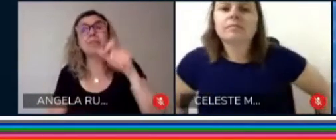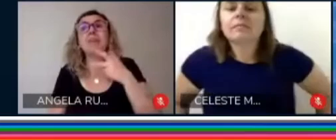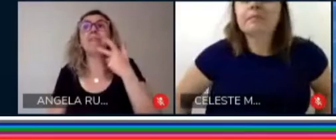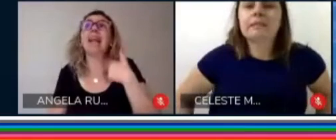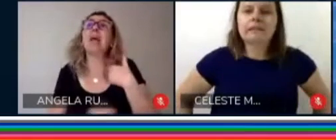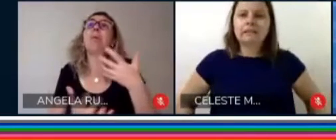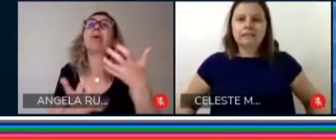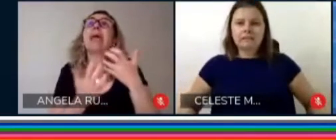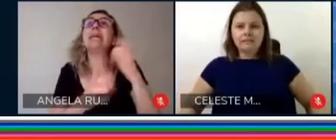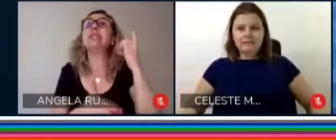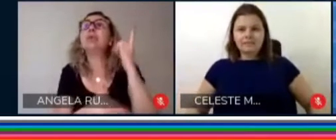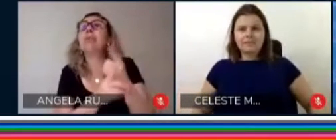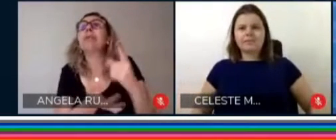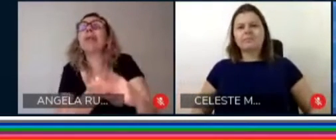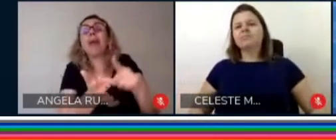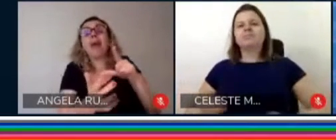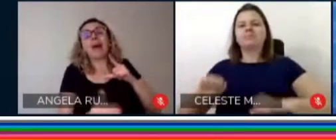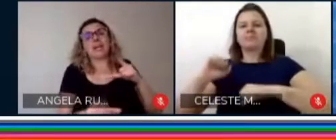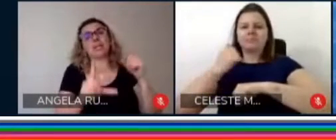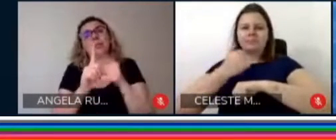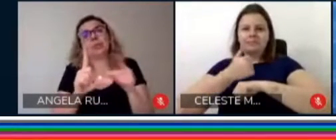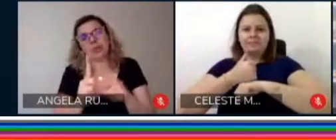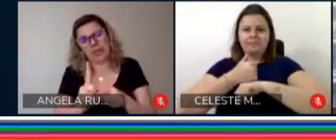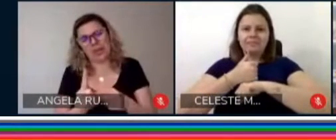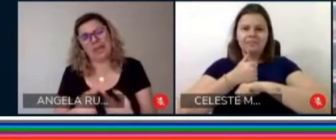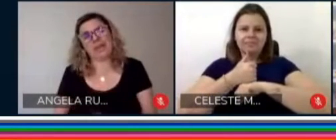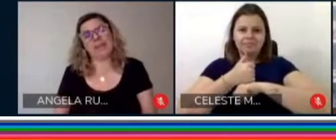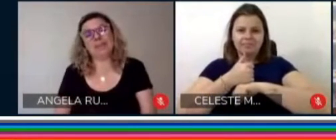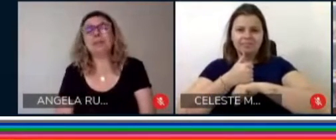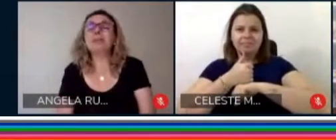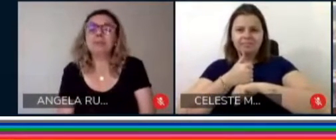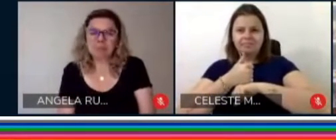ter descoberto isso antes, né?